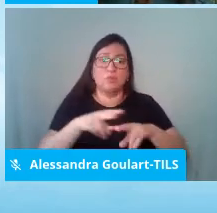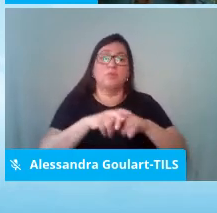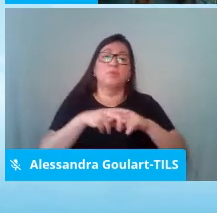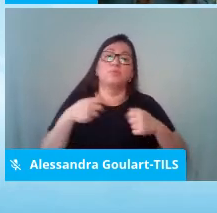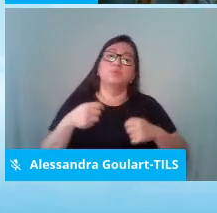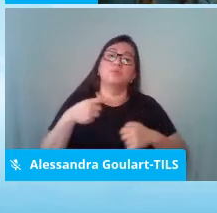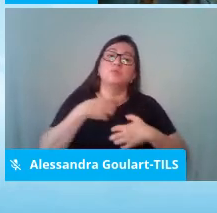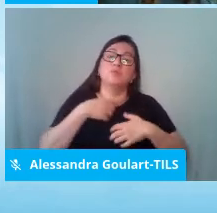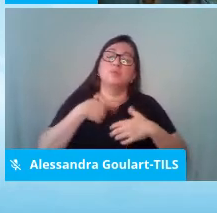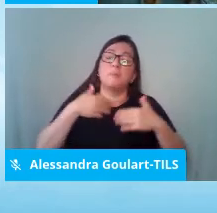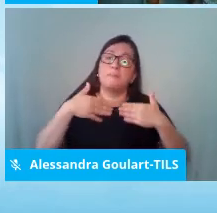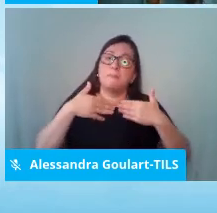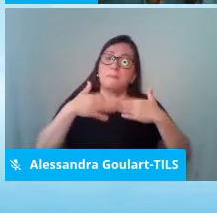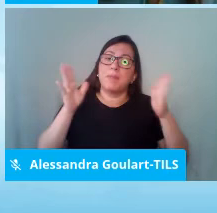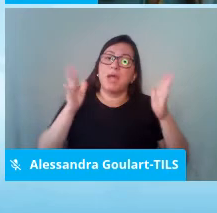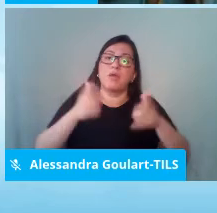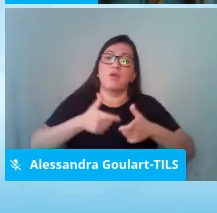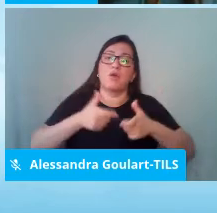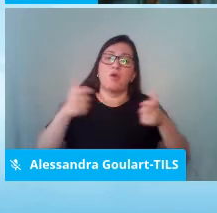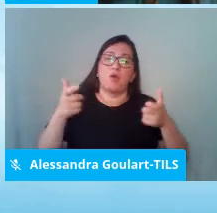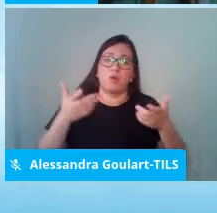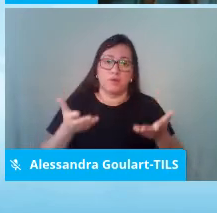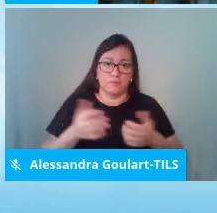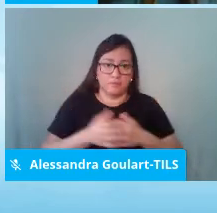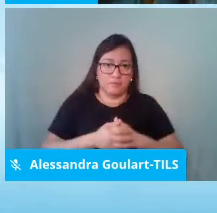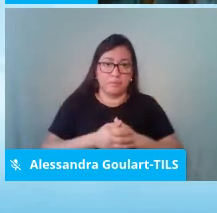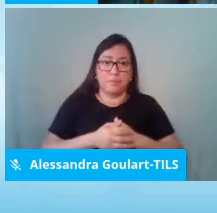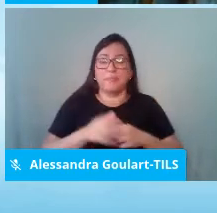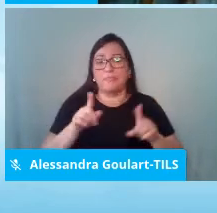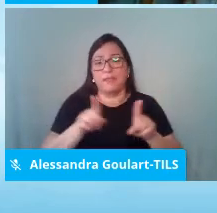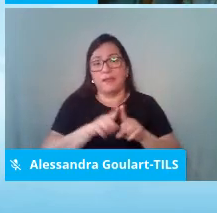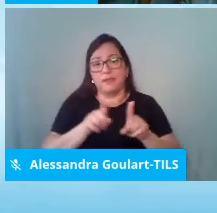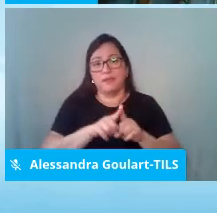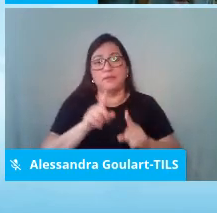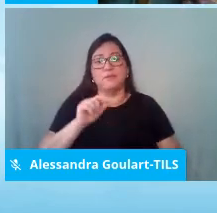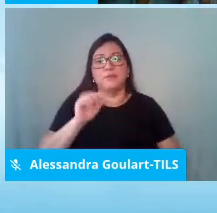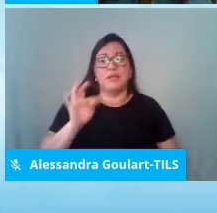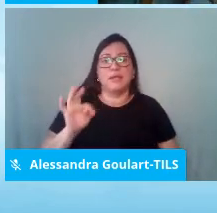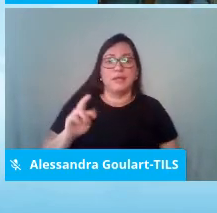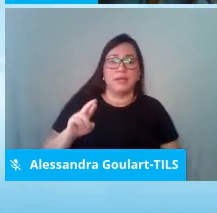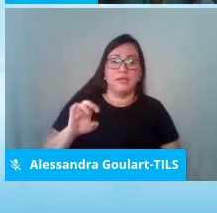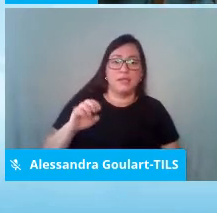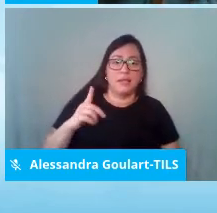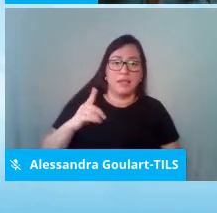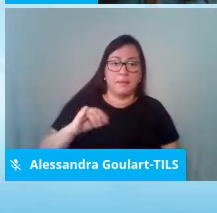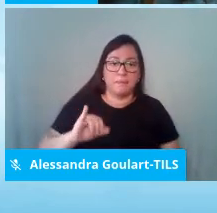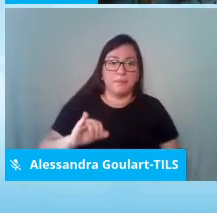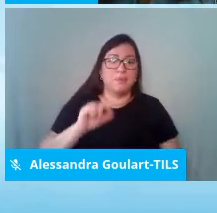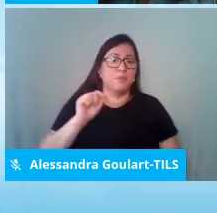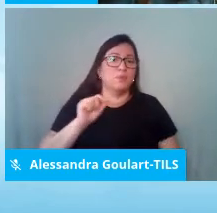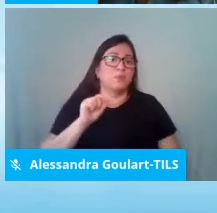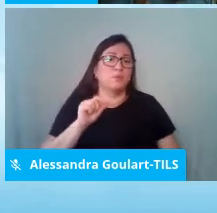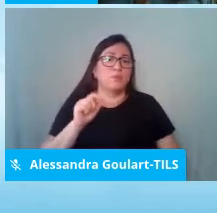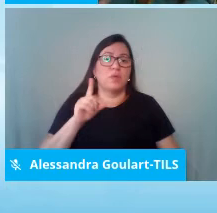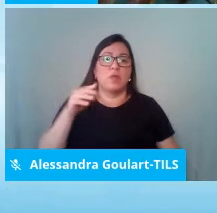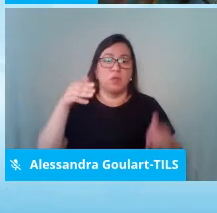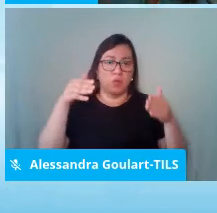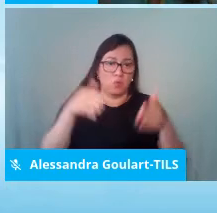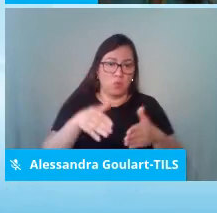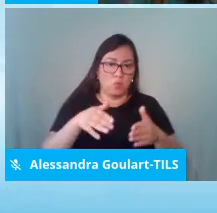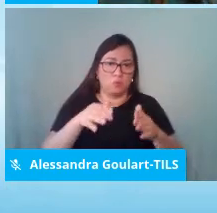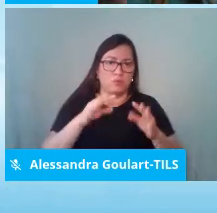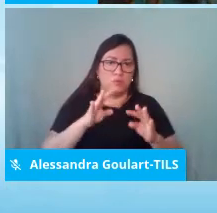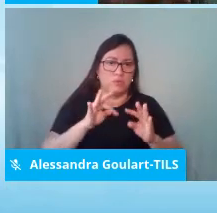de HIV. Tá? Também a gente traz aqui a PrEP, que já é uma tecnologia para uma população mais específica, mas que é